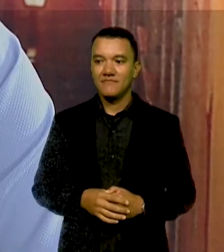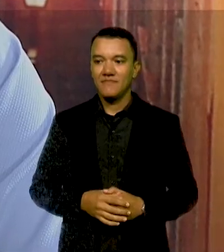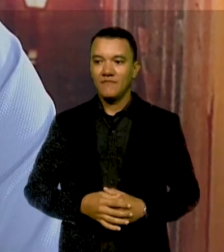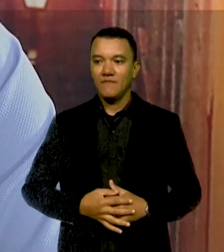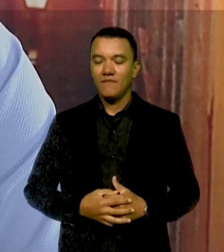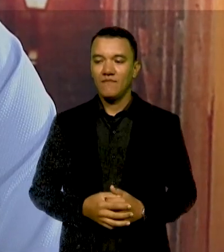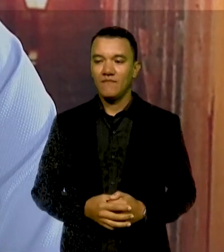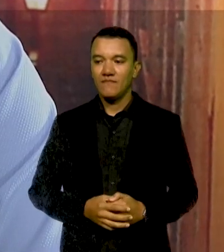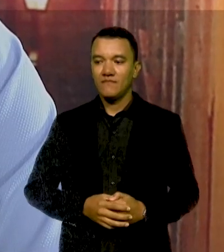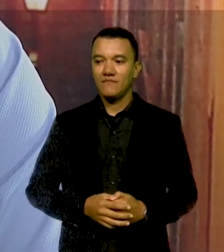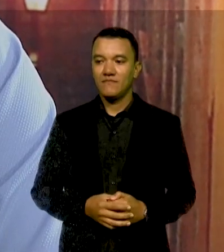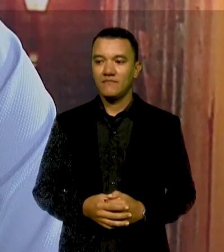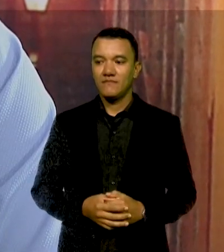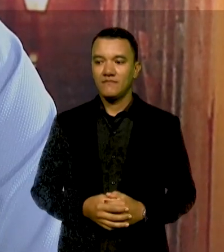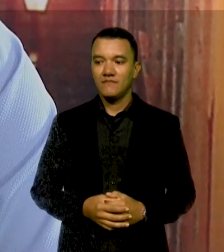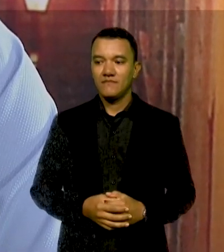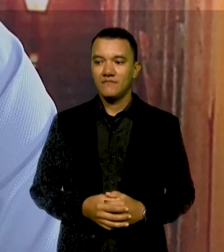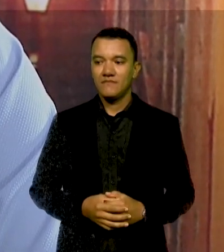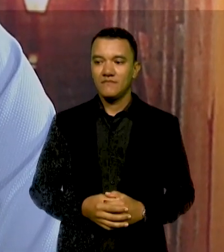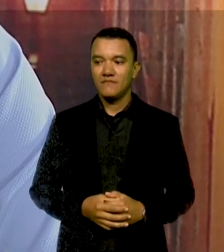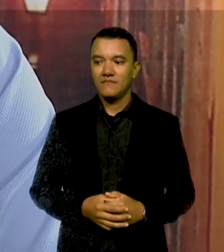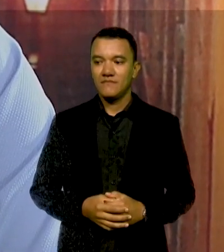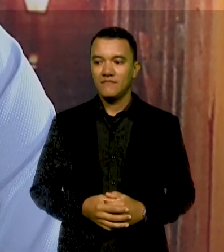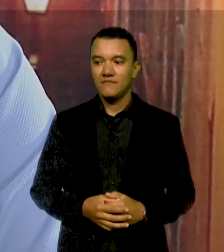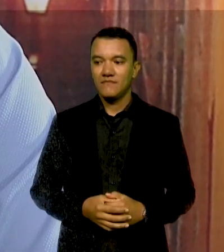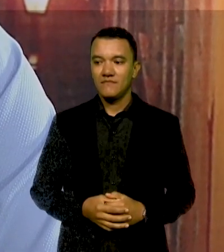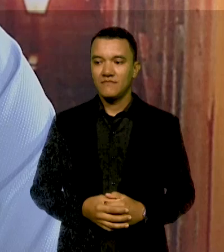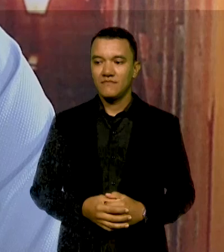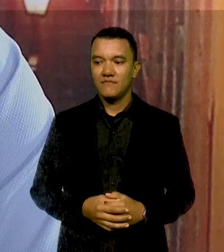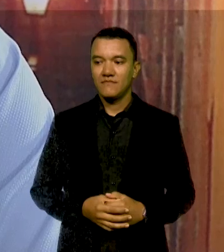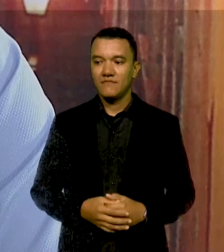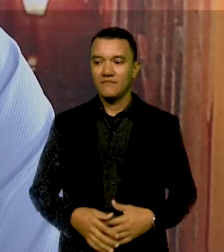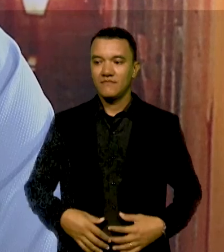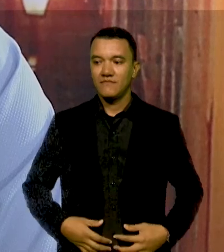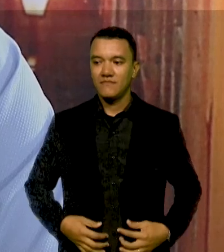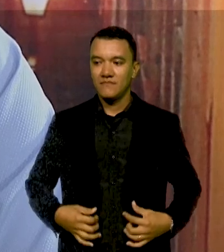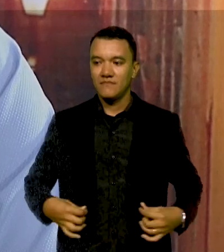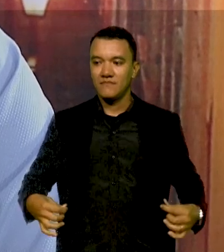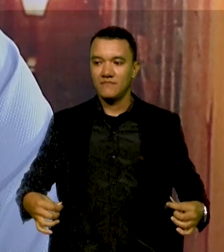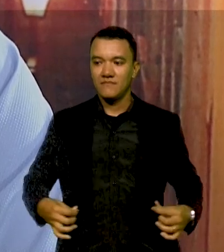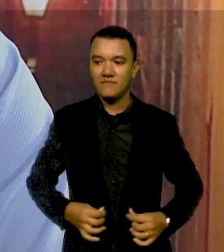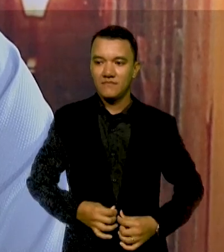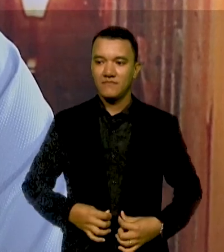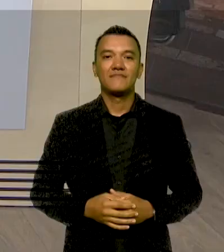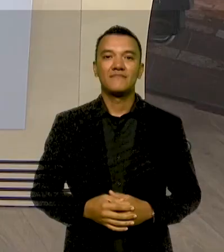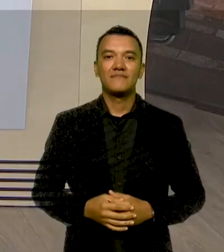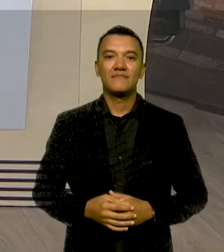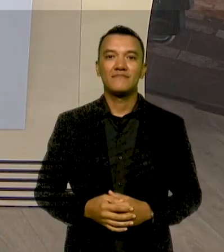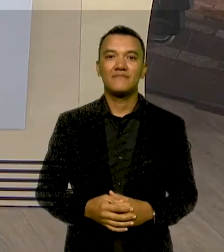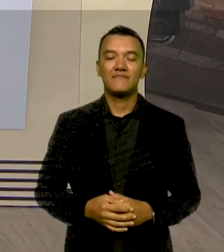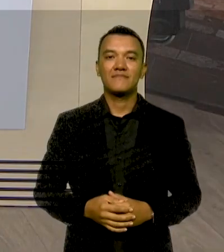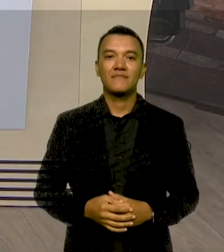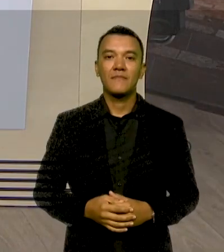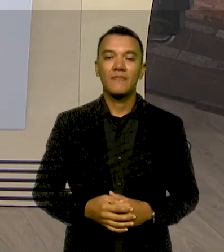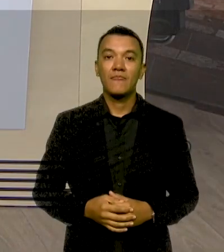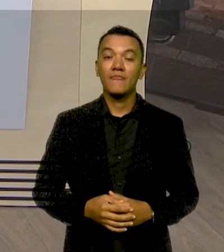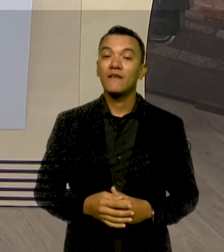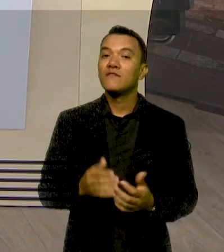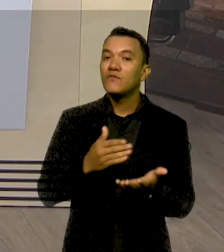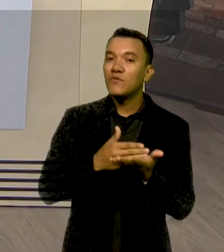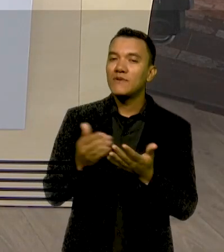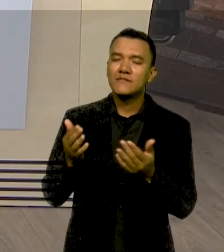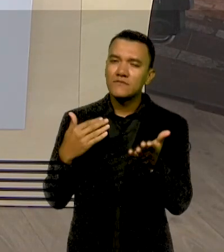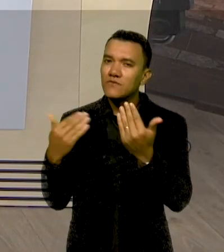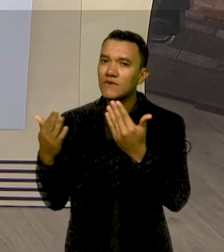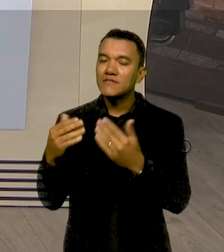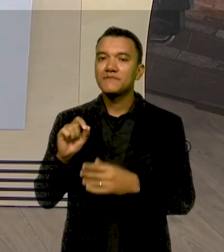O atleta e presidente da Federação Maranhense Desportiva dos Surdos, André Stefani. Quero começar a